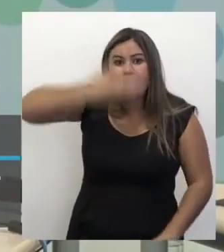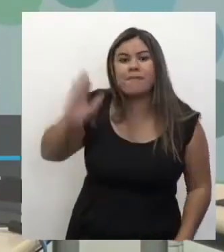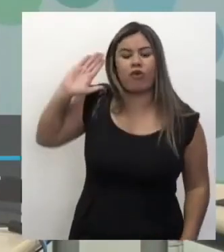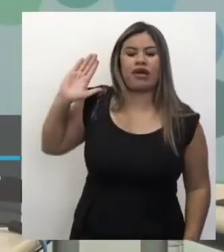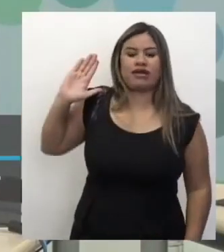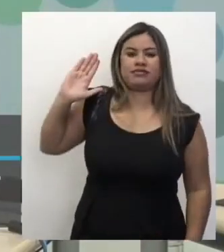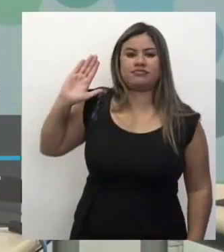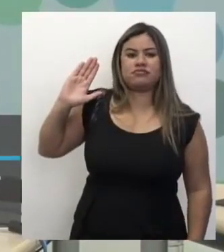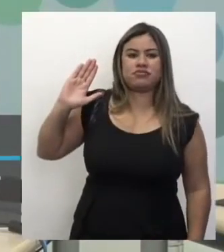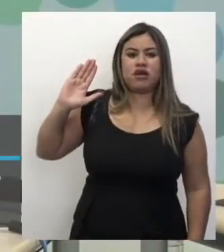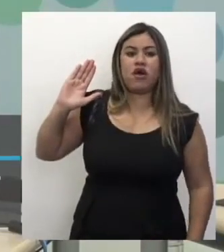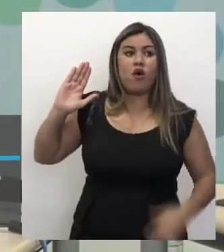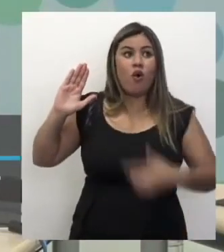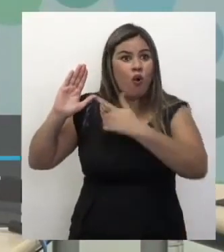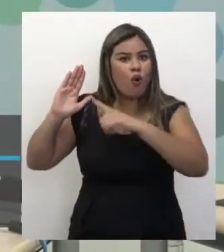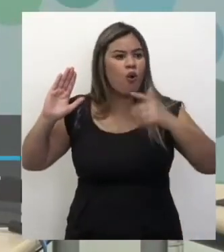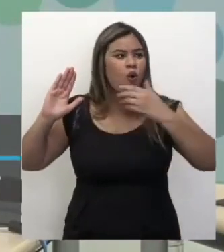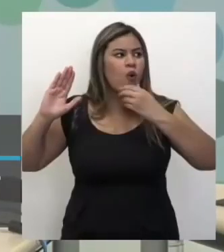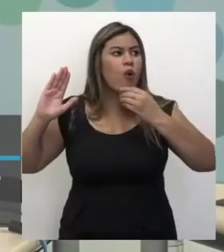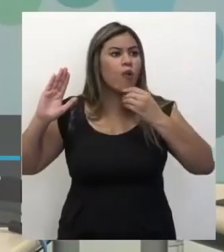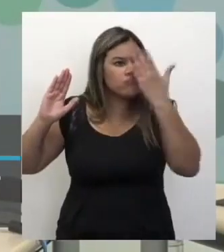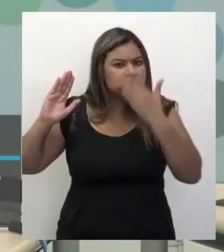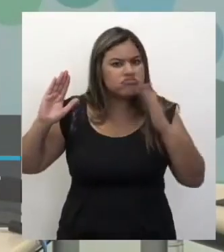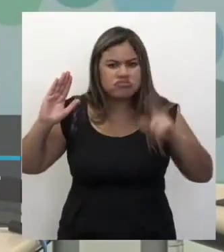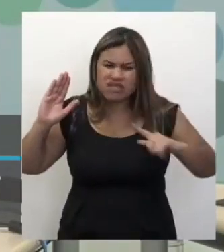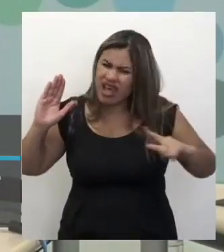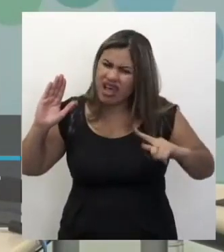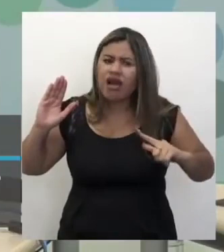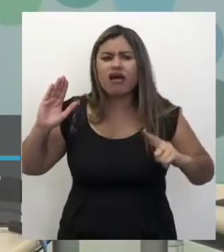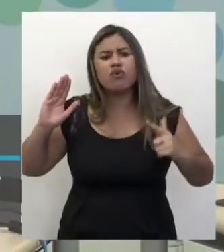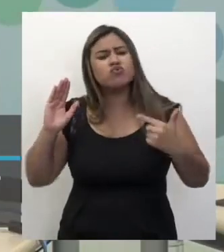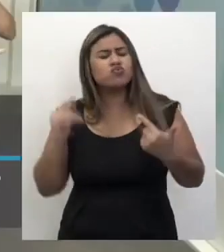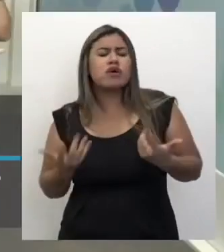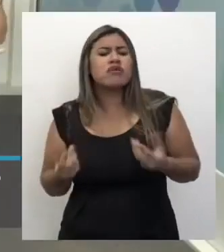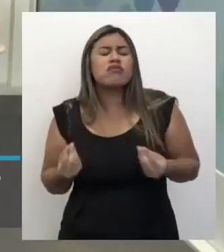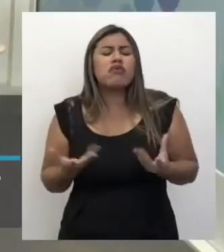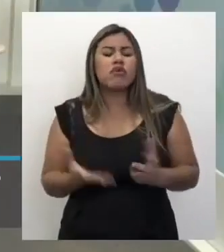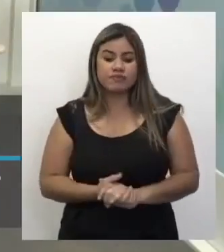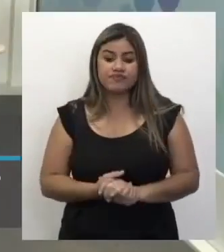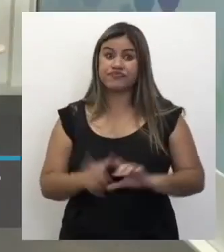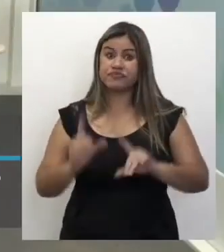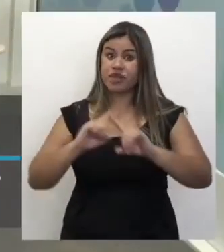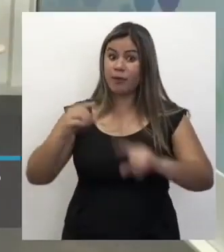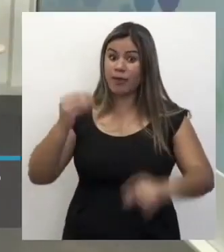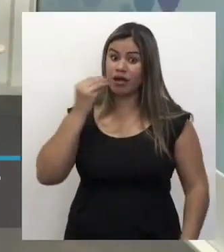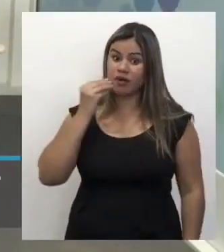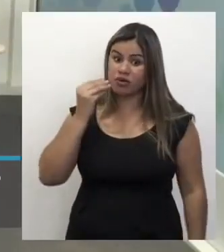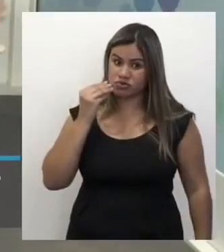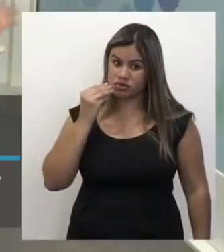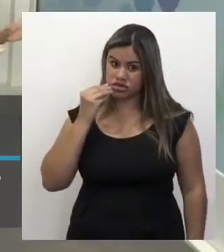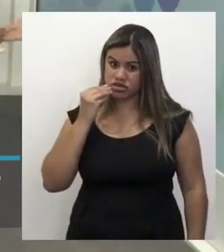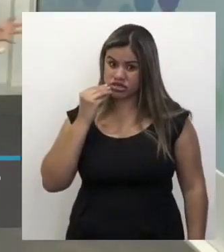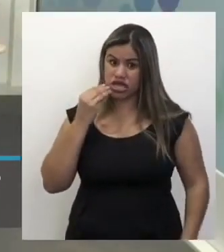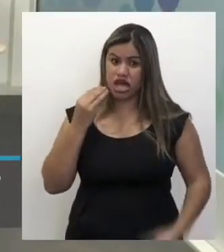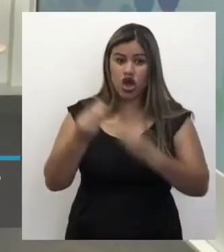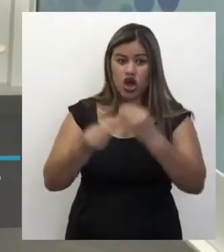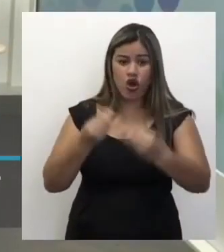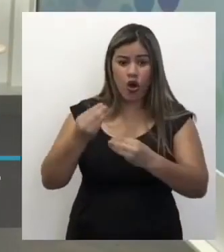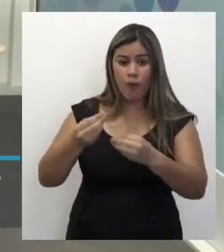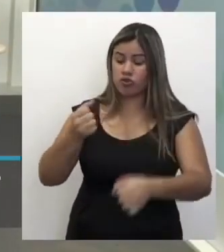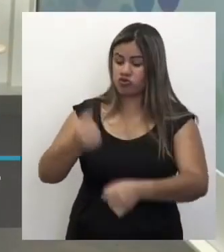um contraponto, mas ele, o que ele fez? Mas quando eu tentei fazer isso, a todo momento, você está